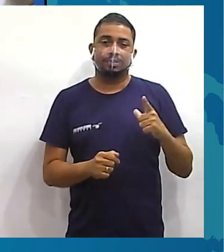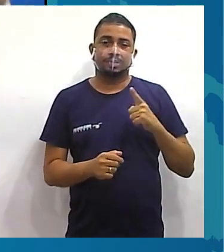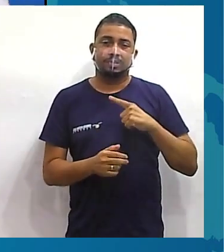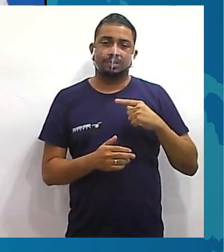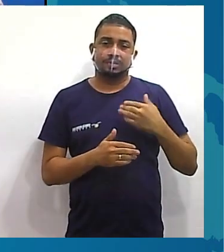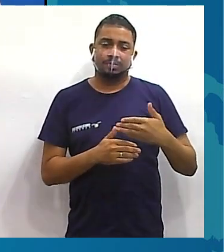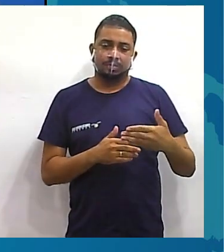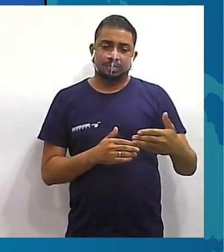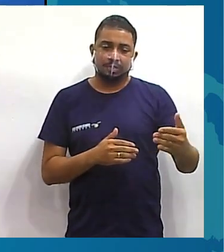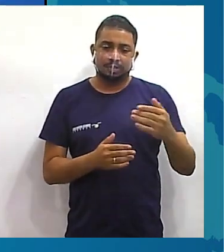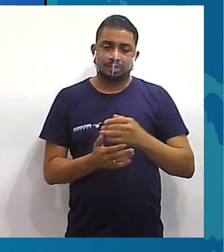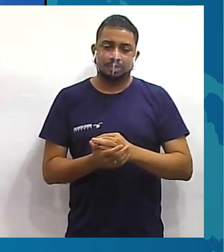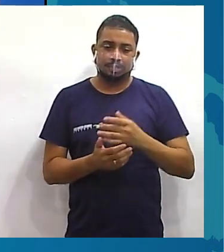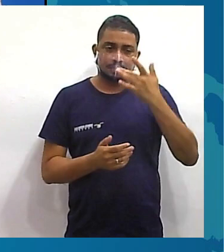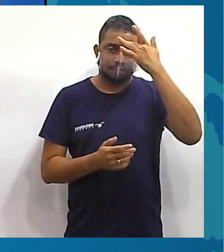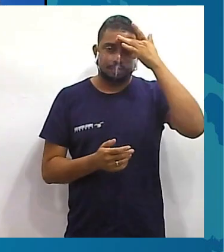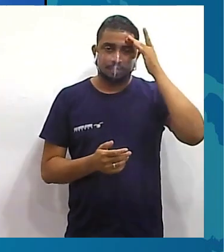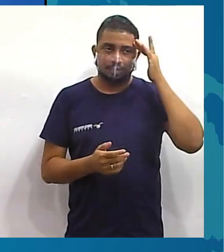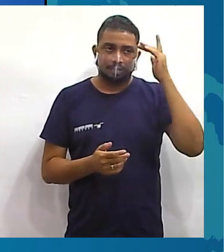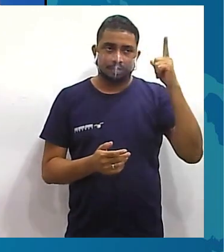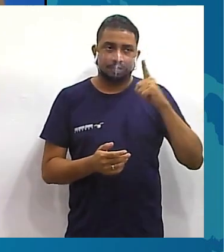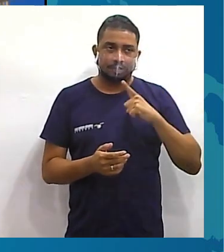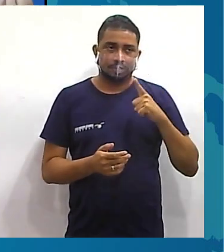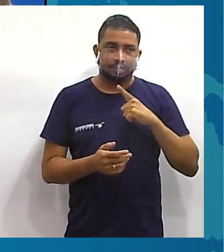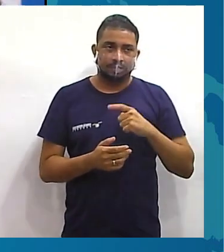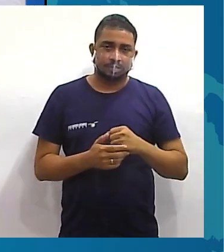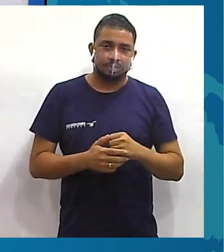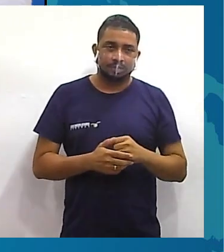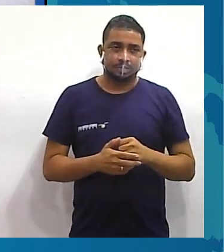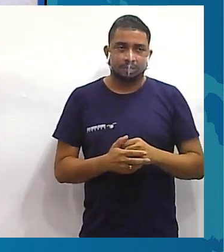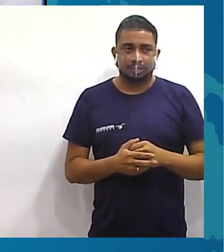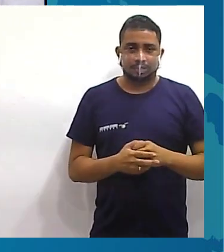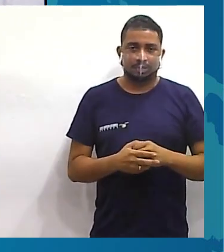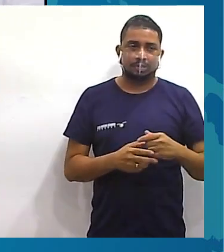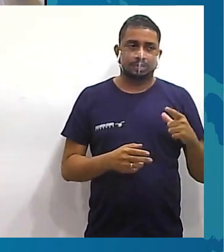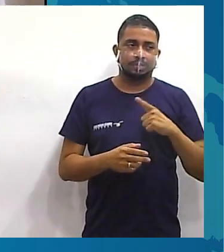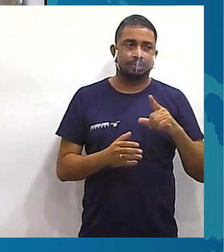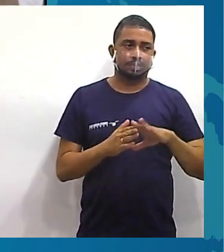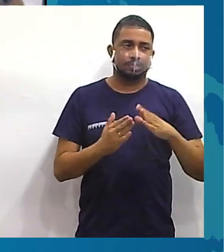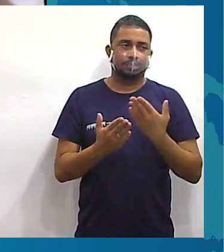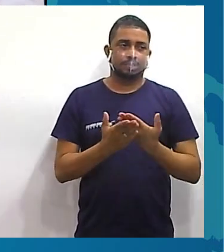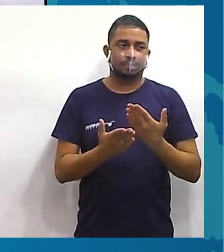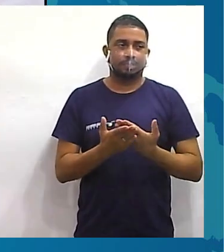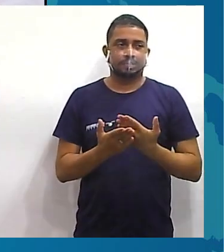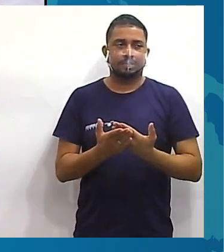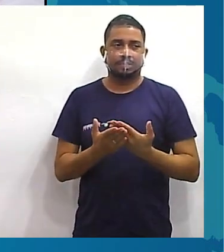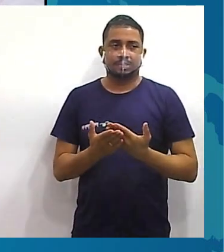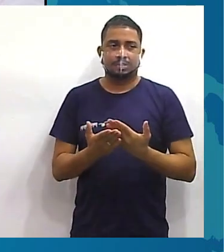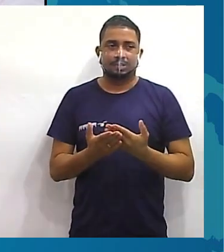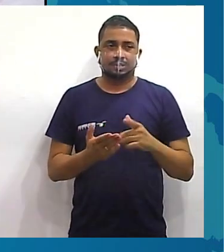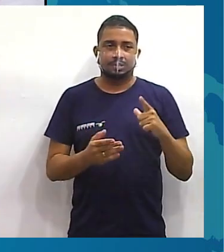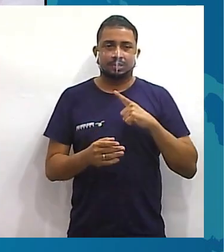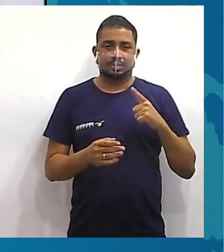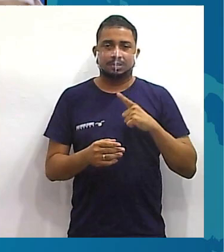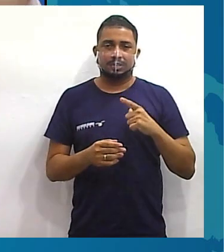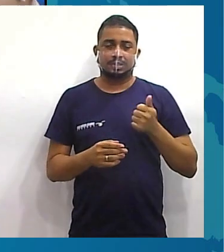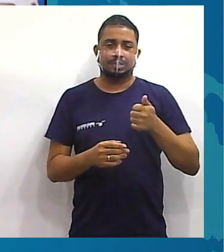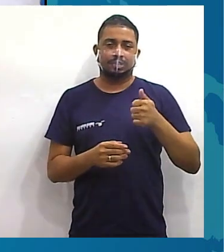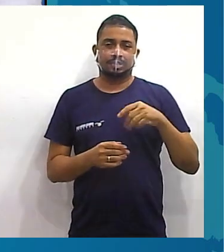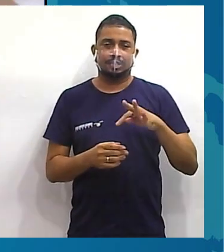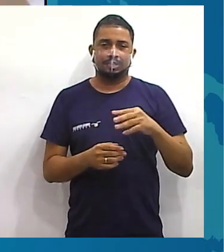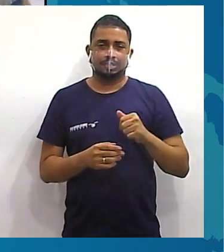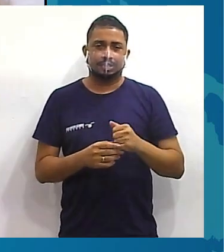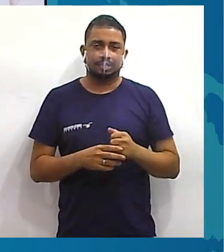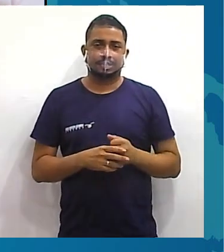esses membros, né, que vão ser compostos por diferentes segmentos da escola. Tudo isso registrado em ata, né? O